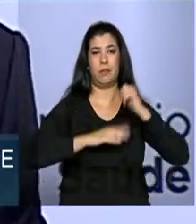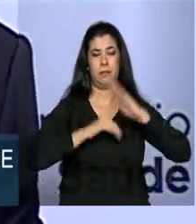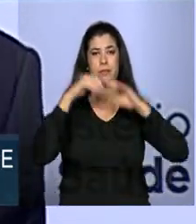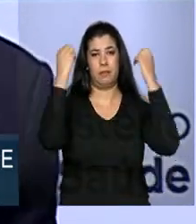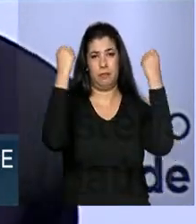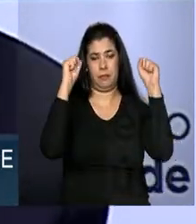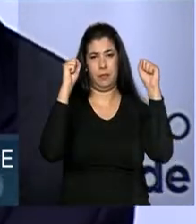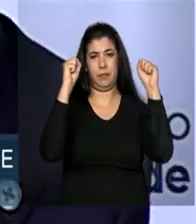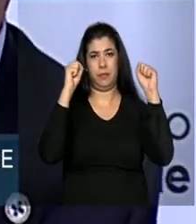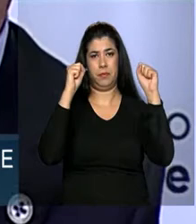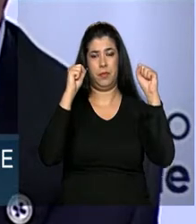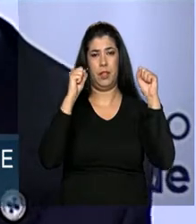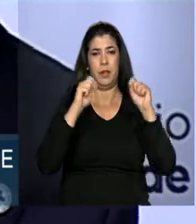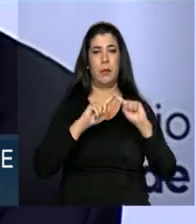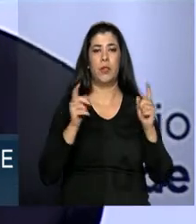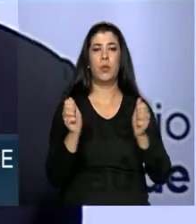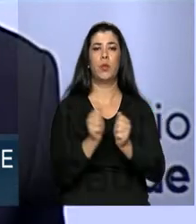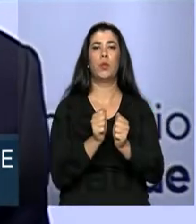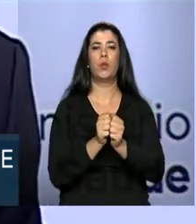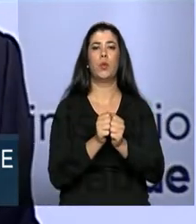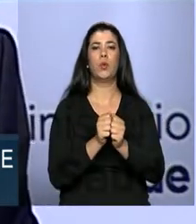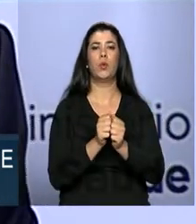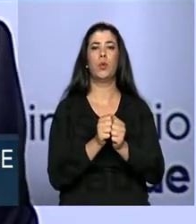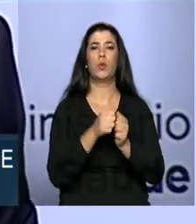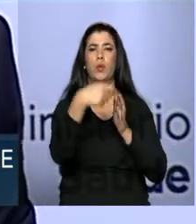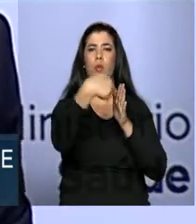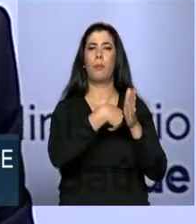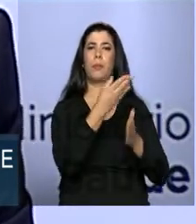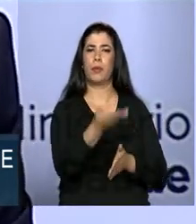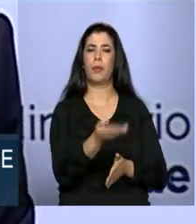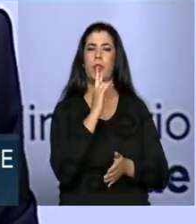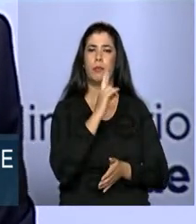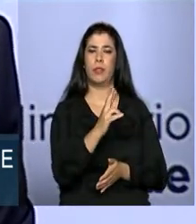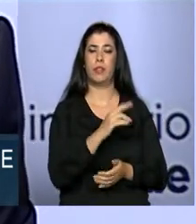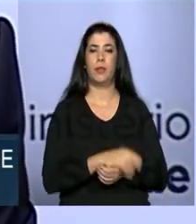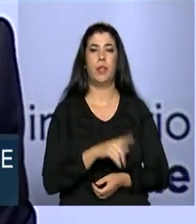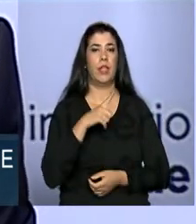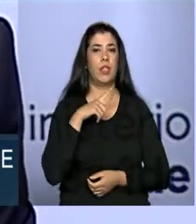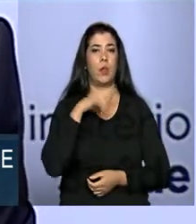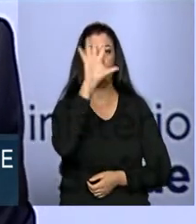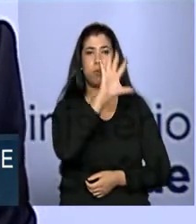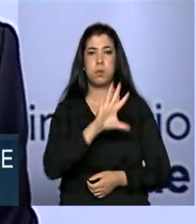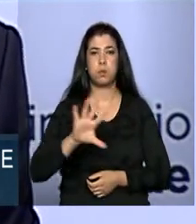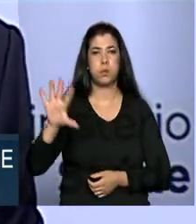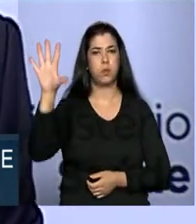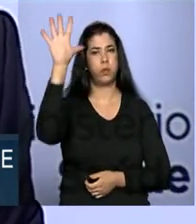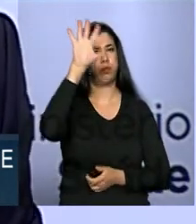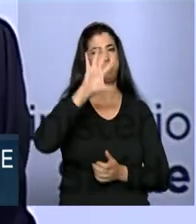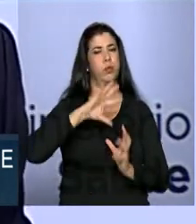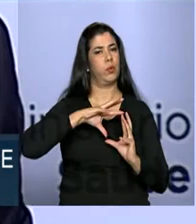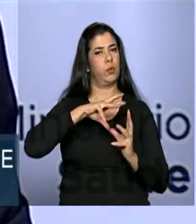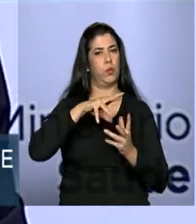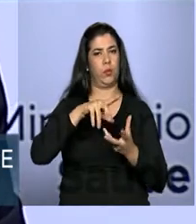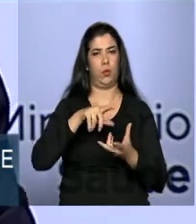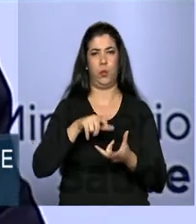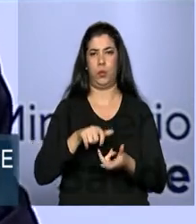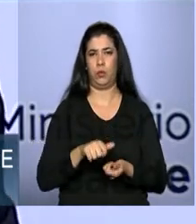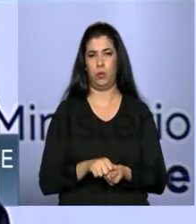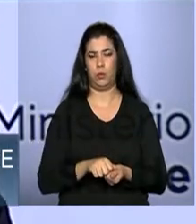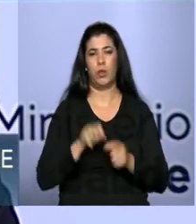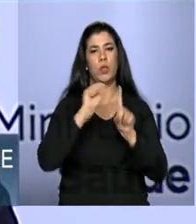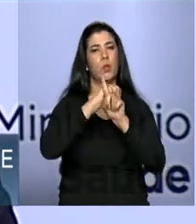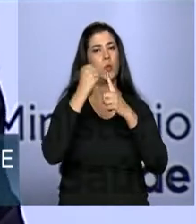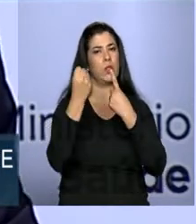Agora, até junto com a questão que o colega fez, a tendência mundial, tá certo? Da sociedade